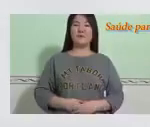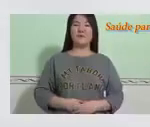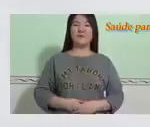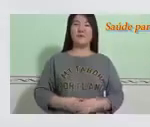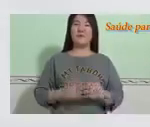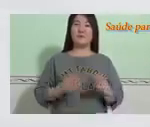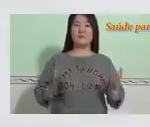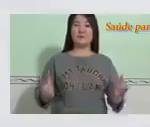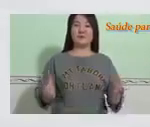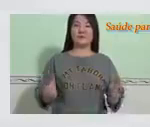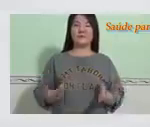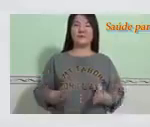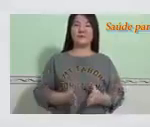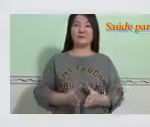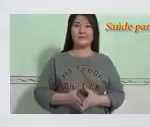problema.